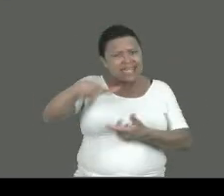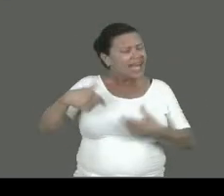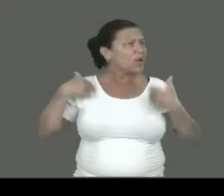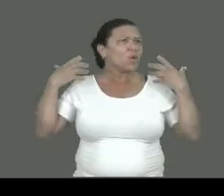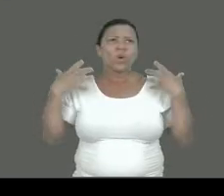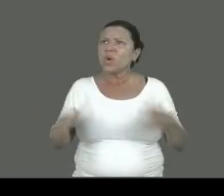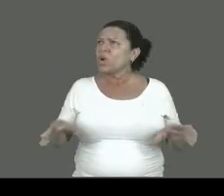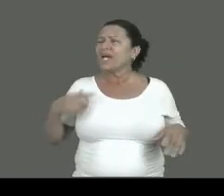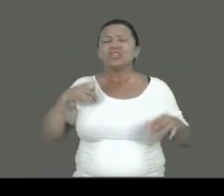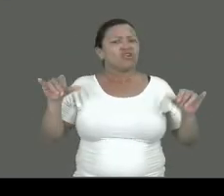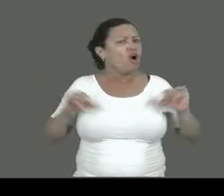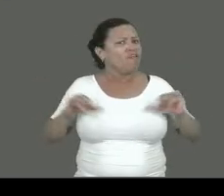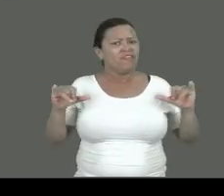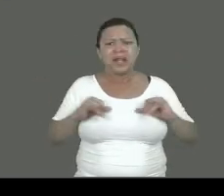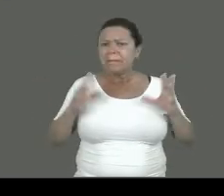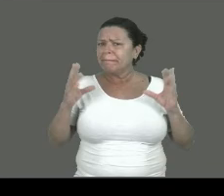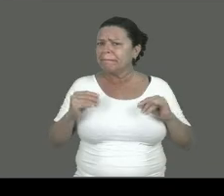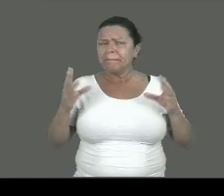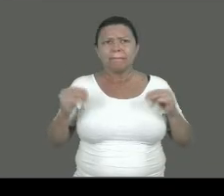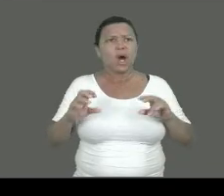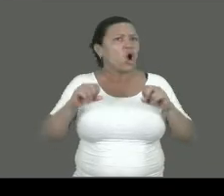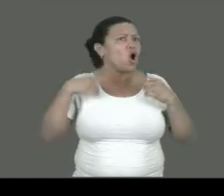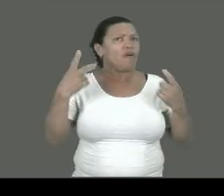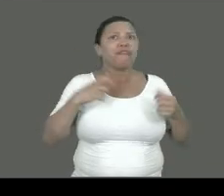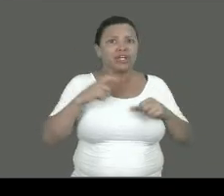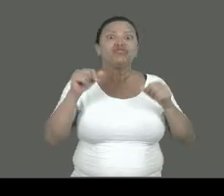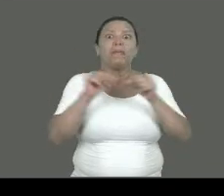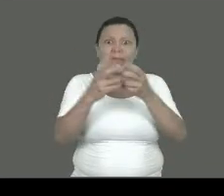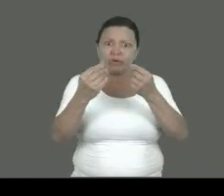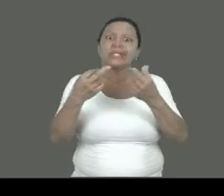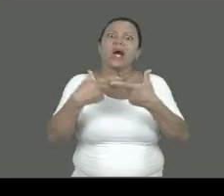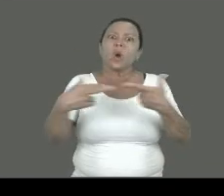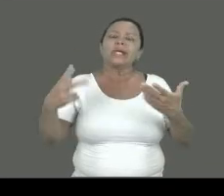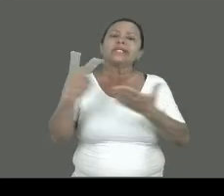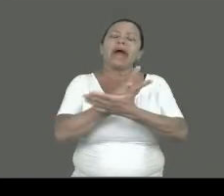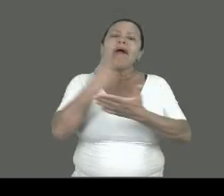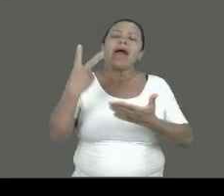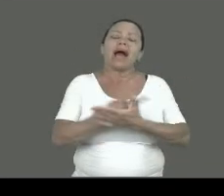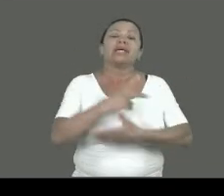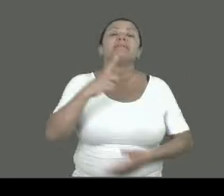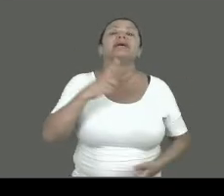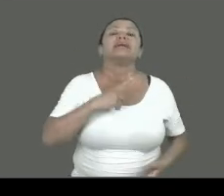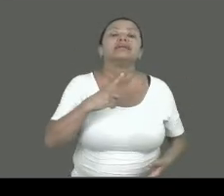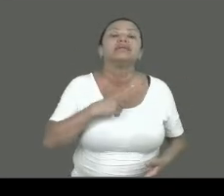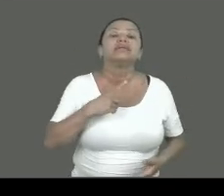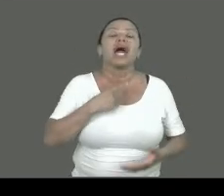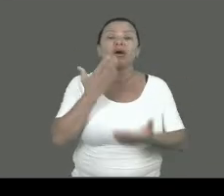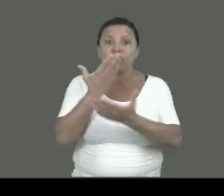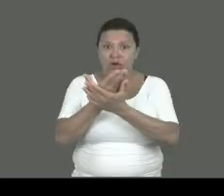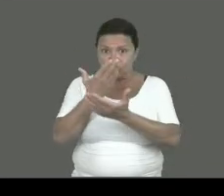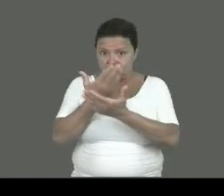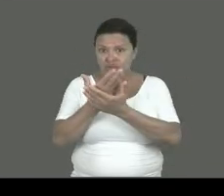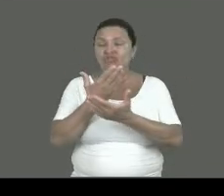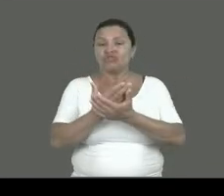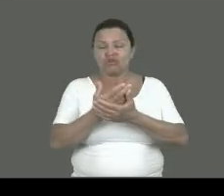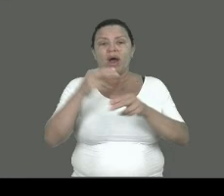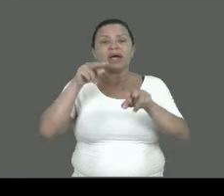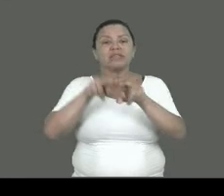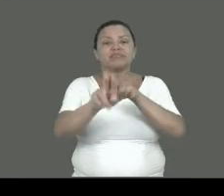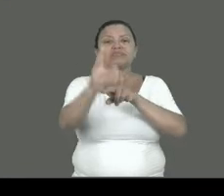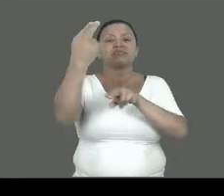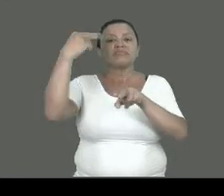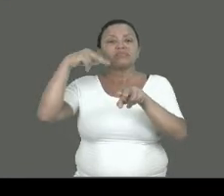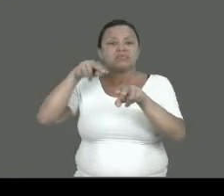Eu sofri muito, ou eu fiz muita coisa errada. Mas existe um instituto chamado